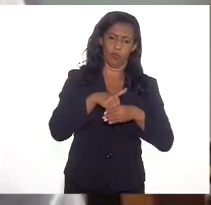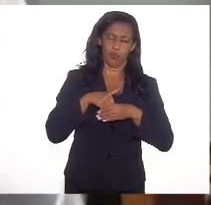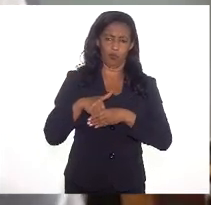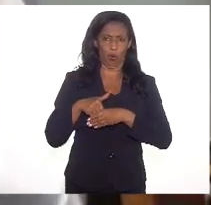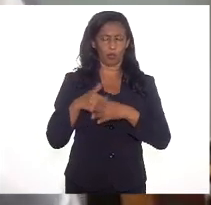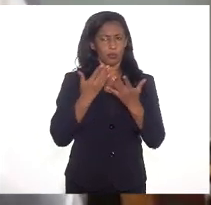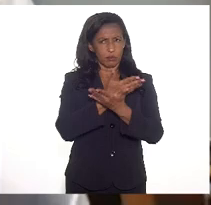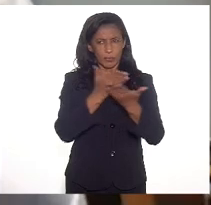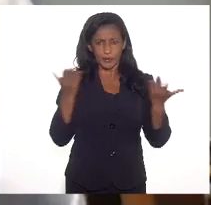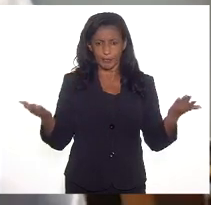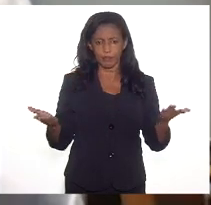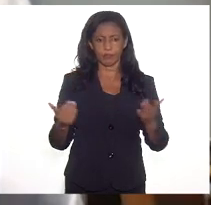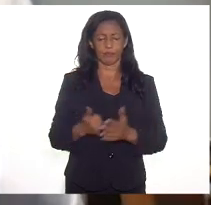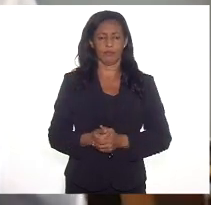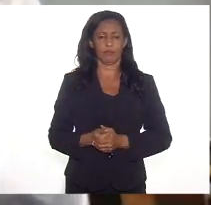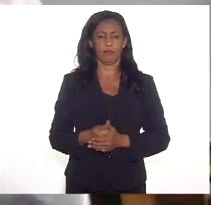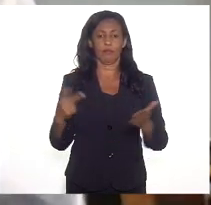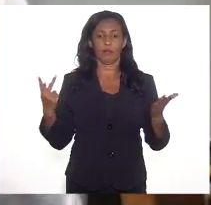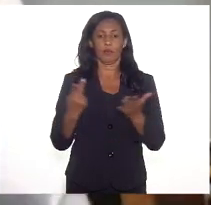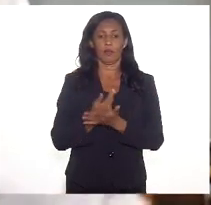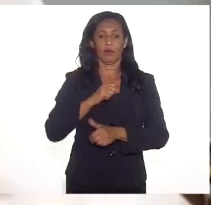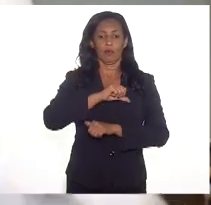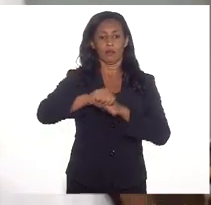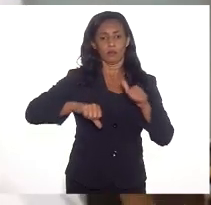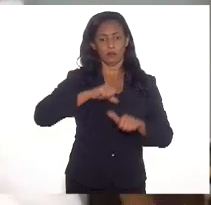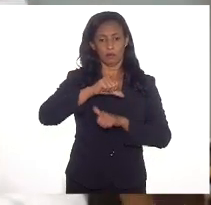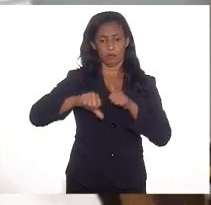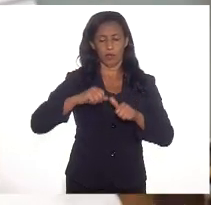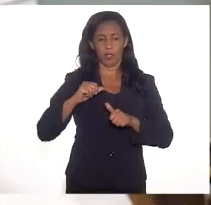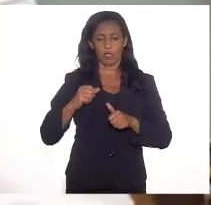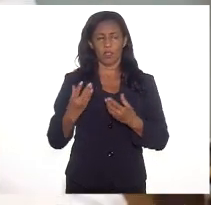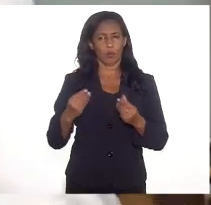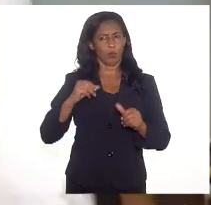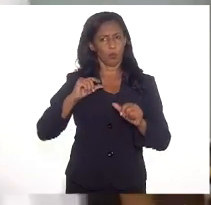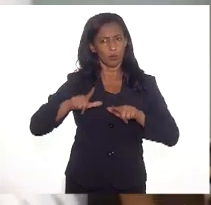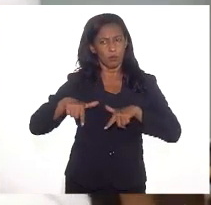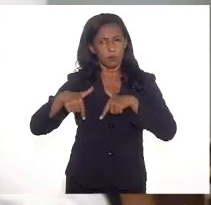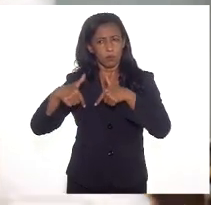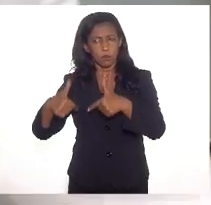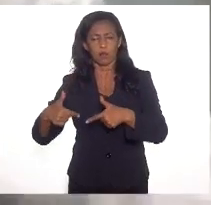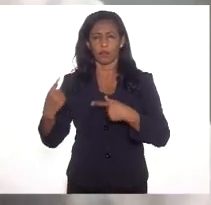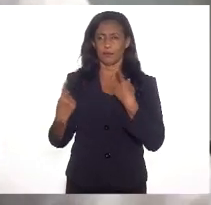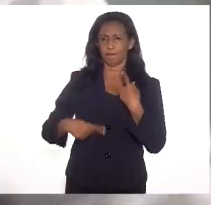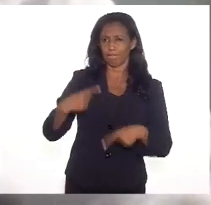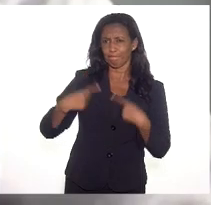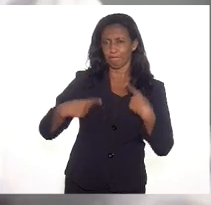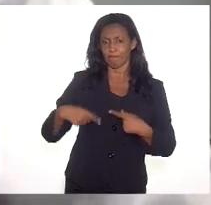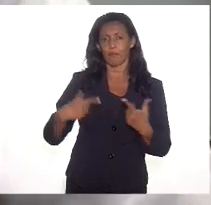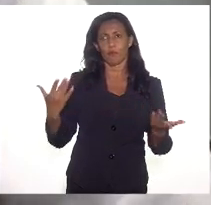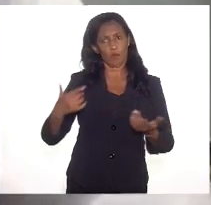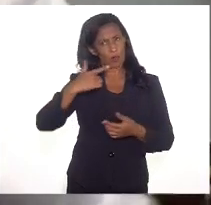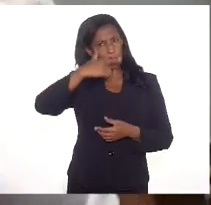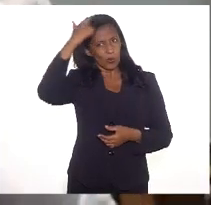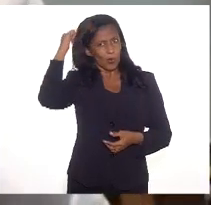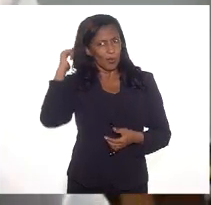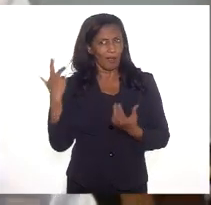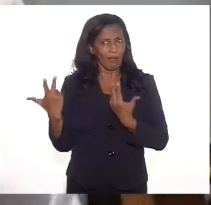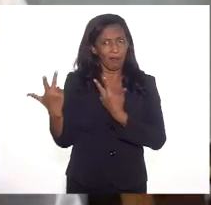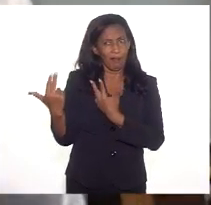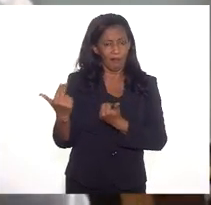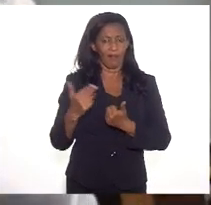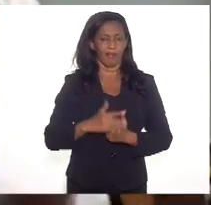Vossas Excelências. Houve uma mudança depois de muita ação dessa casa, de muito discurso nosso, né, deputado Luiz Paulo? Houve uma mudança,